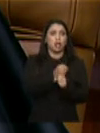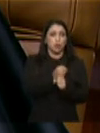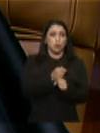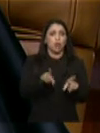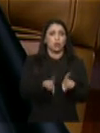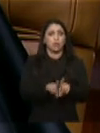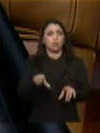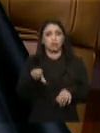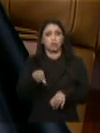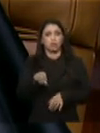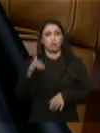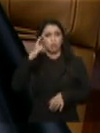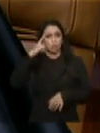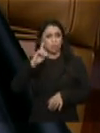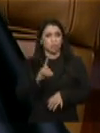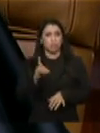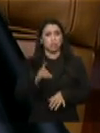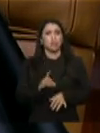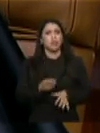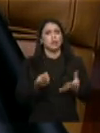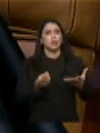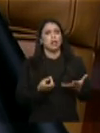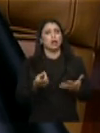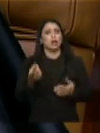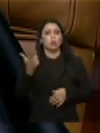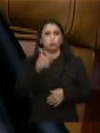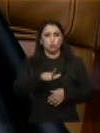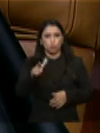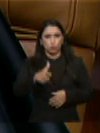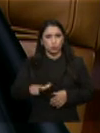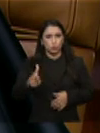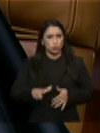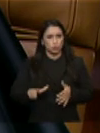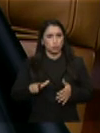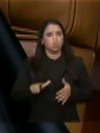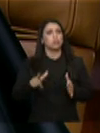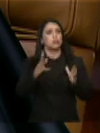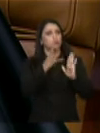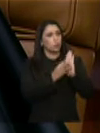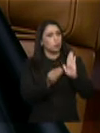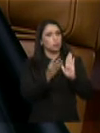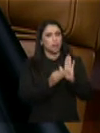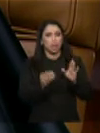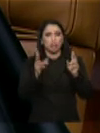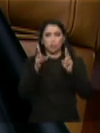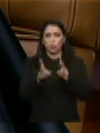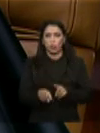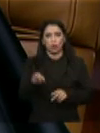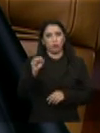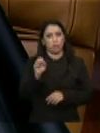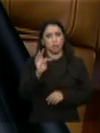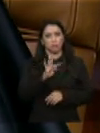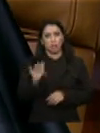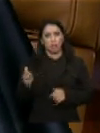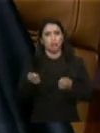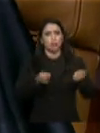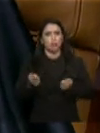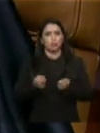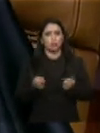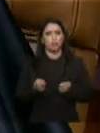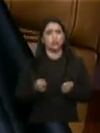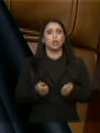ser adotada em todos os casos em que o STF venha declarar a constitucionalidade de tributos em controle concentrado e